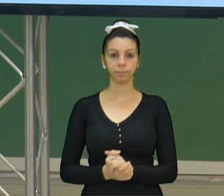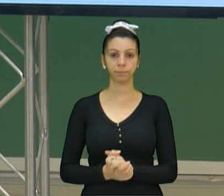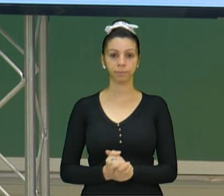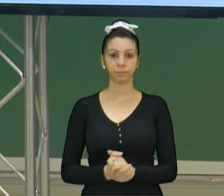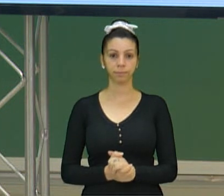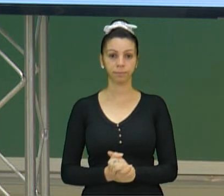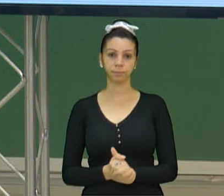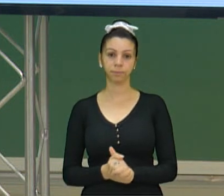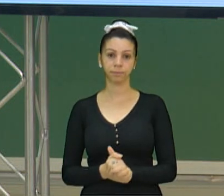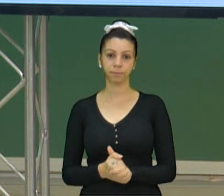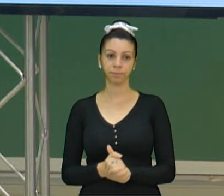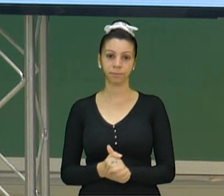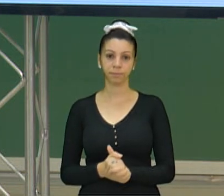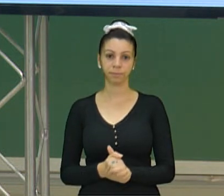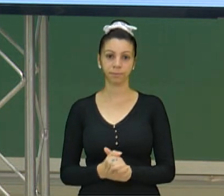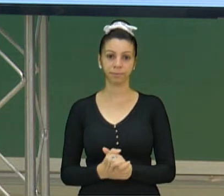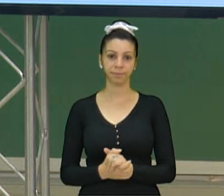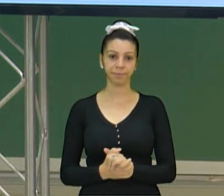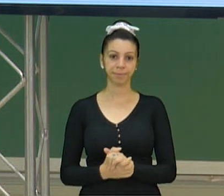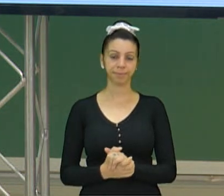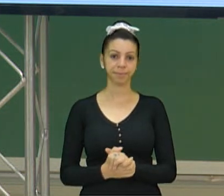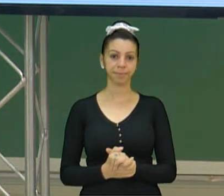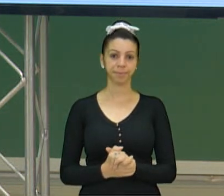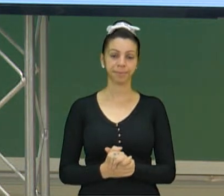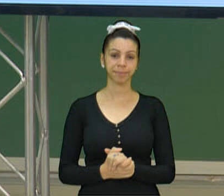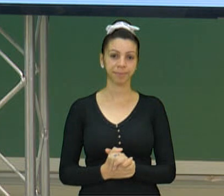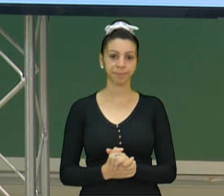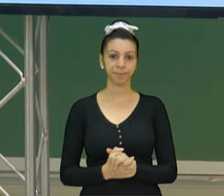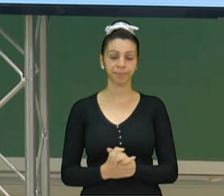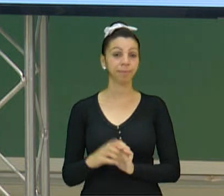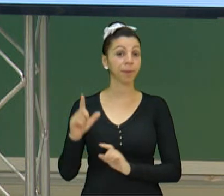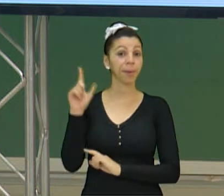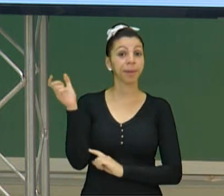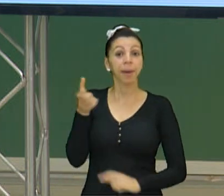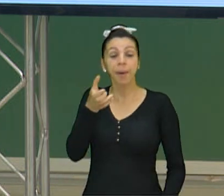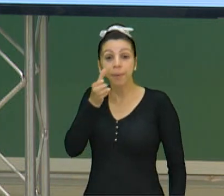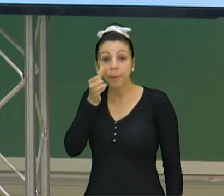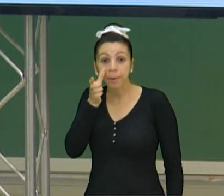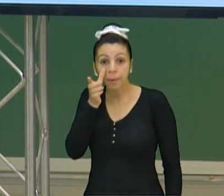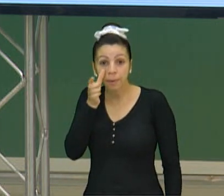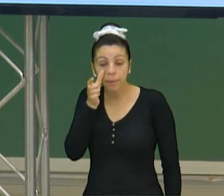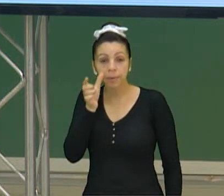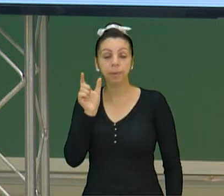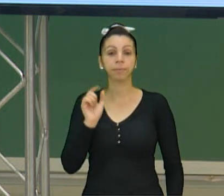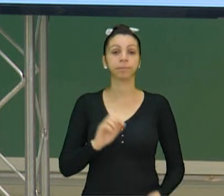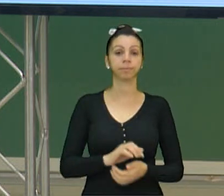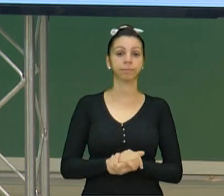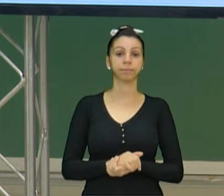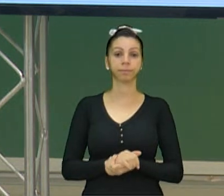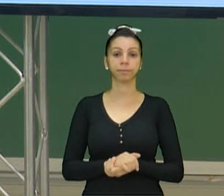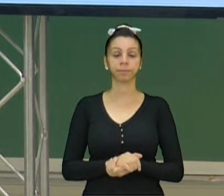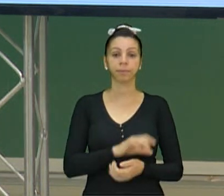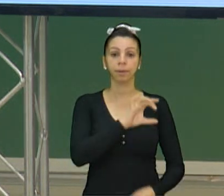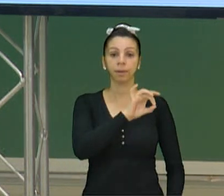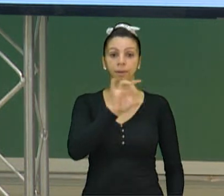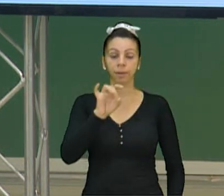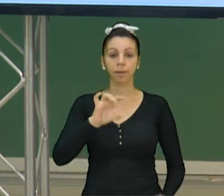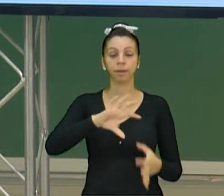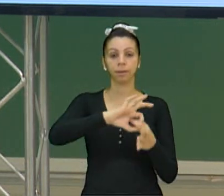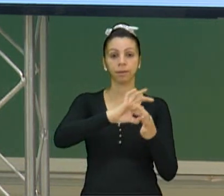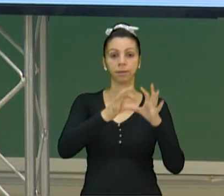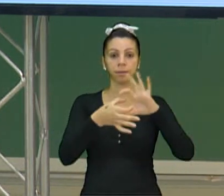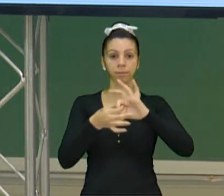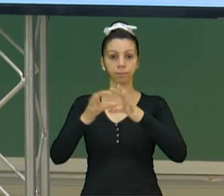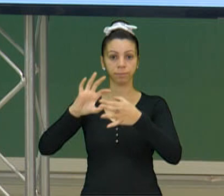is being held. Look and match. Aqui a título de curiosidade é assim, cada Olimpíada ela